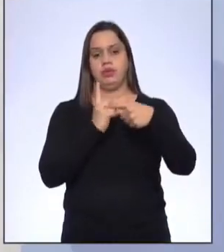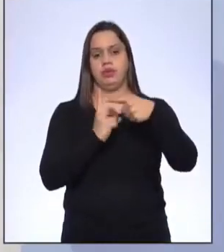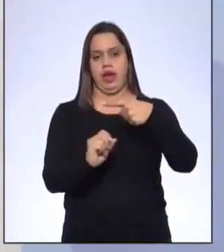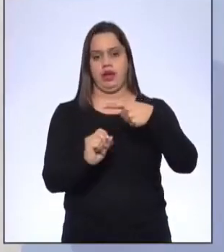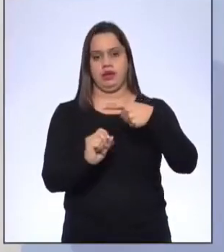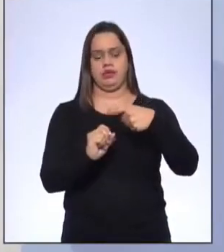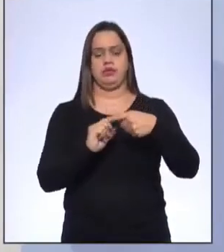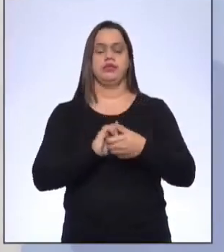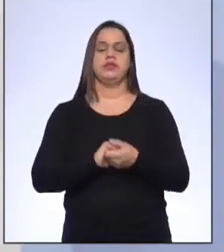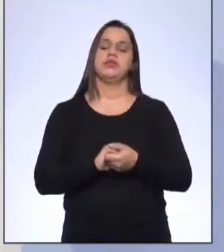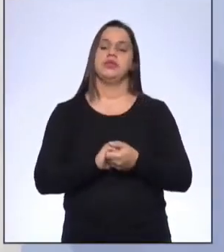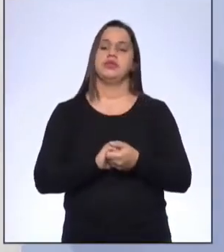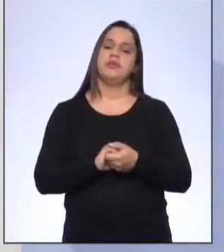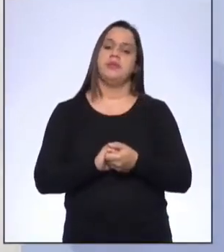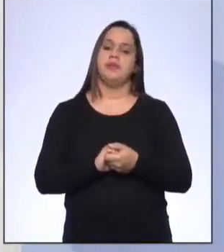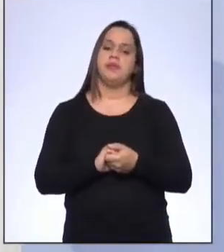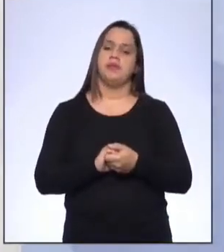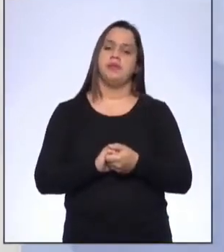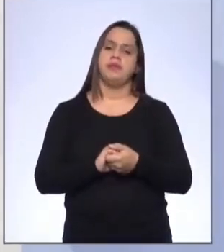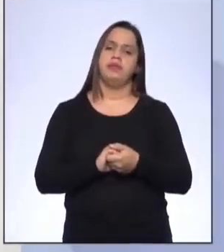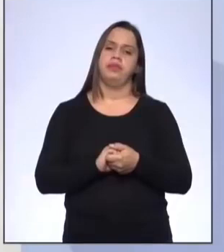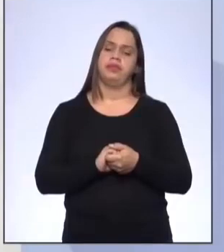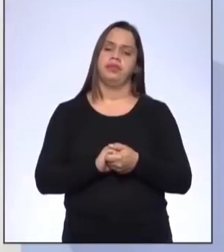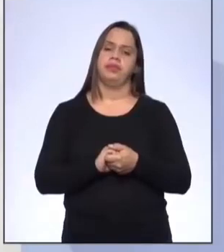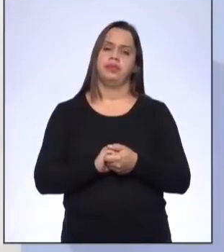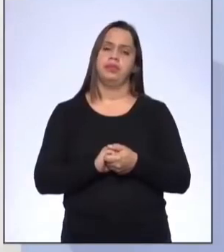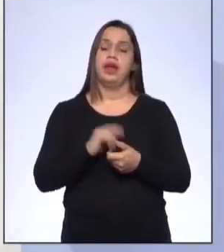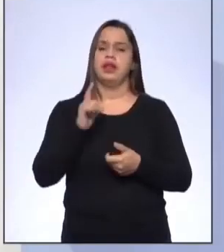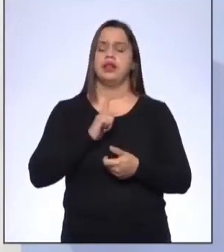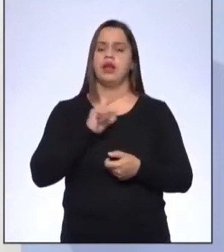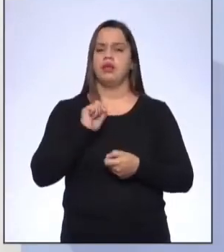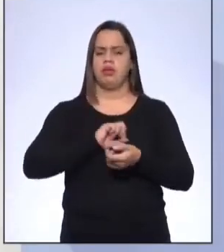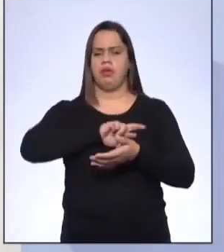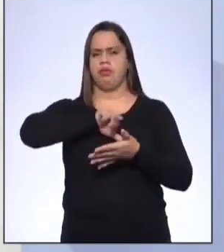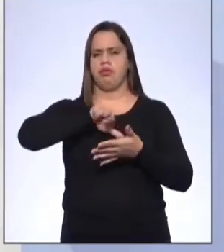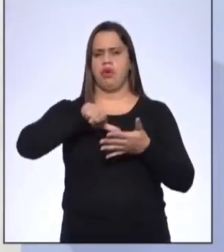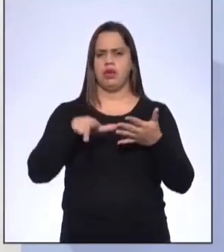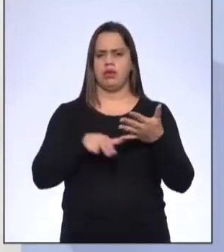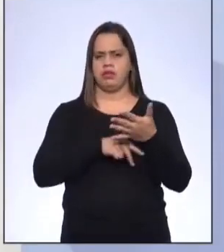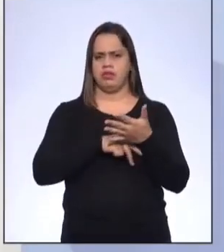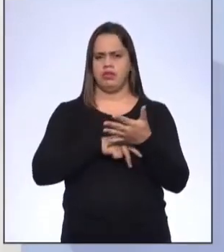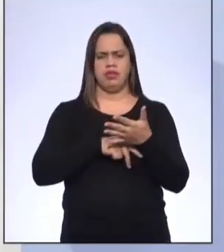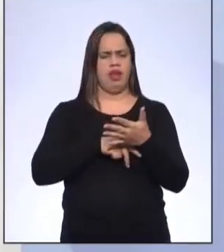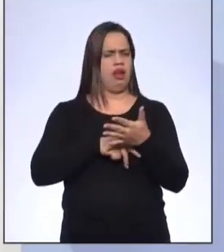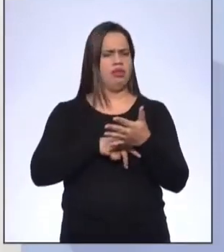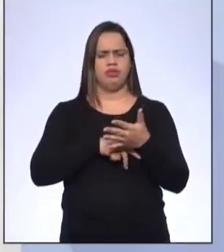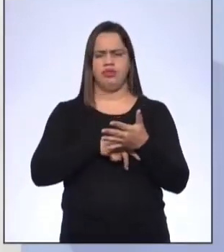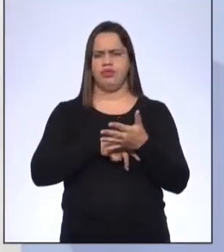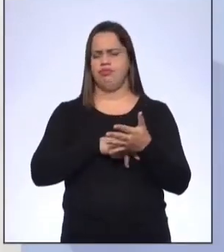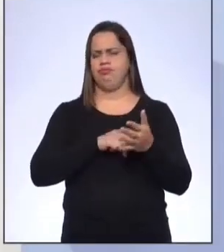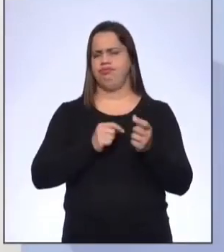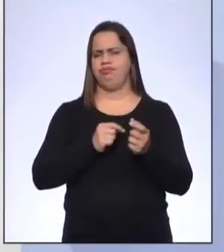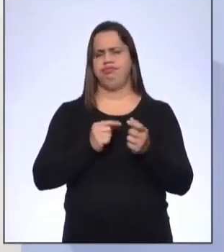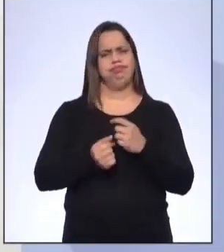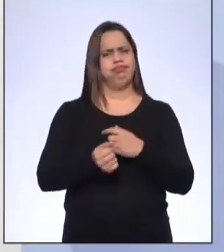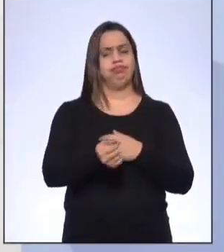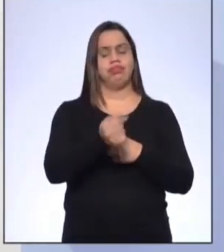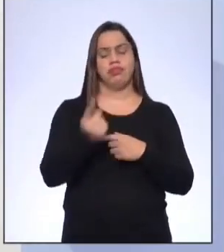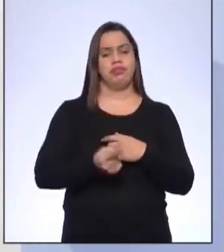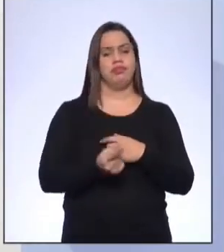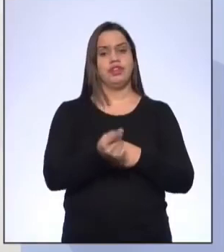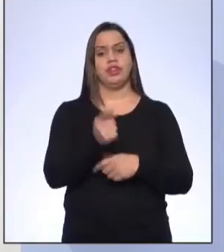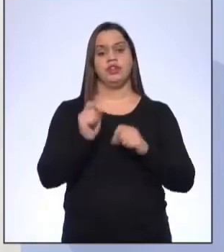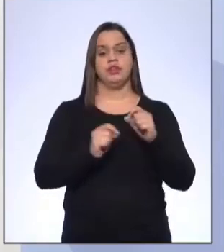décimos. Existe uma quantidade infinita de frações que são equivalentes a ela. Mas aí, lógico, a gente não